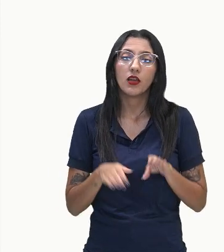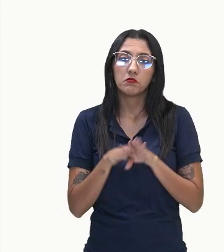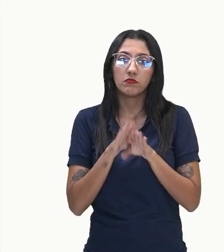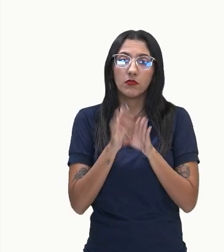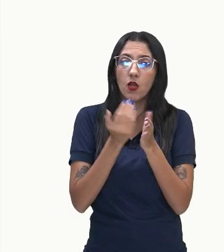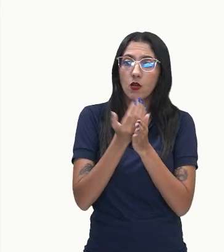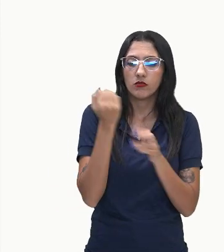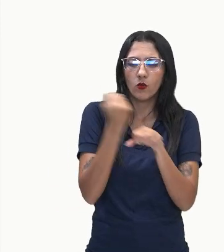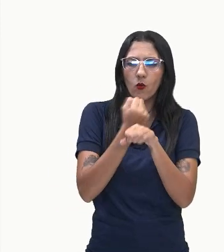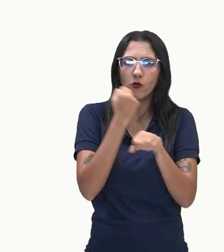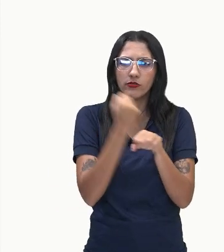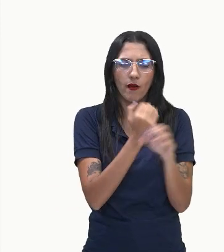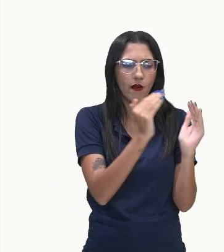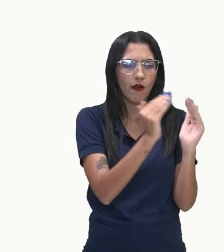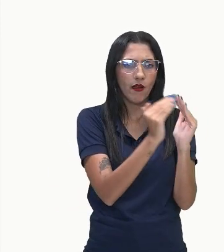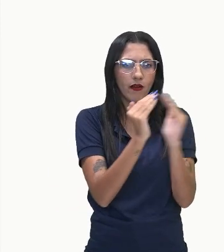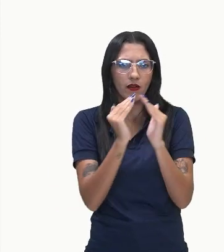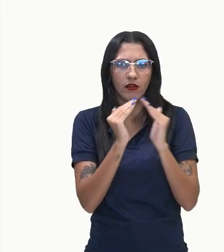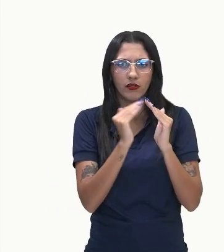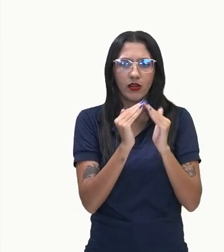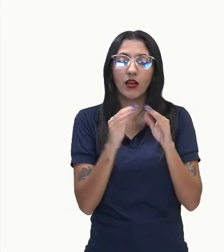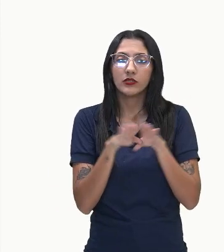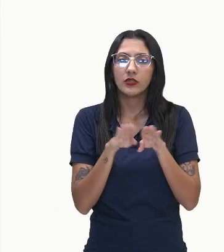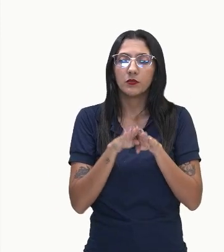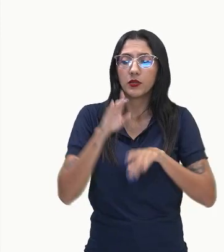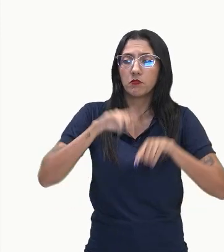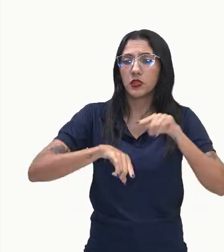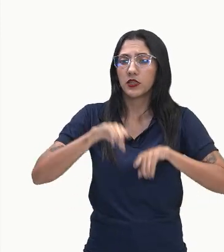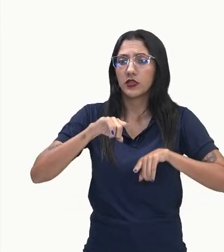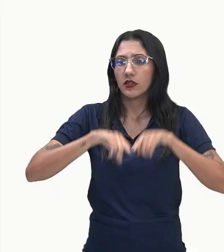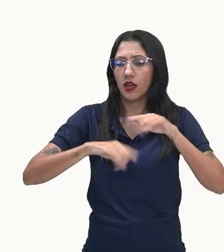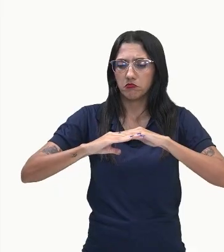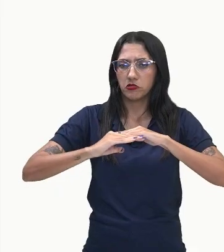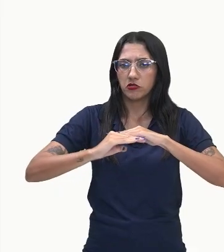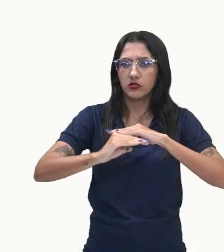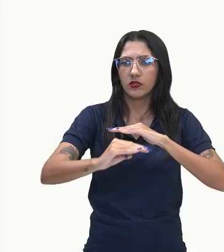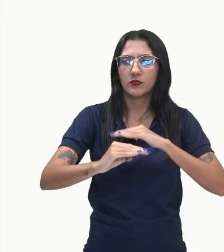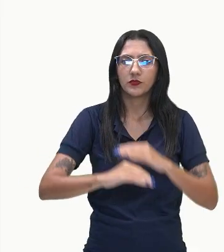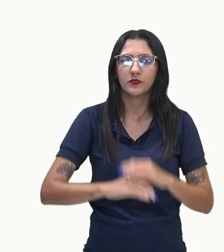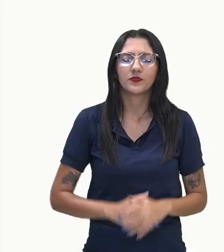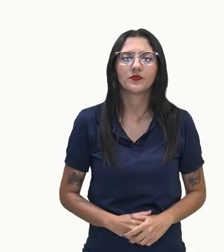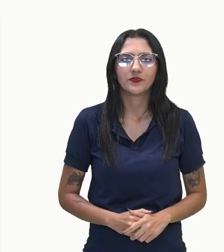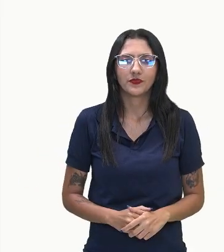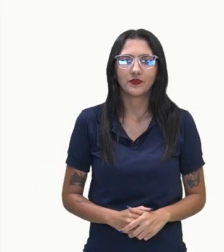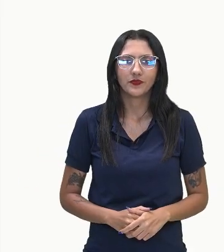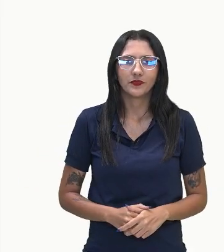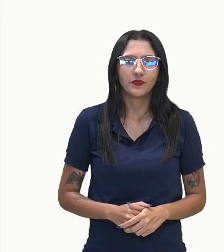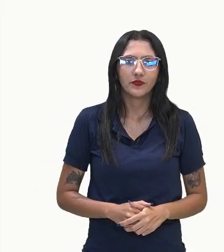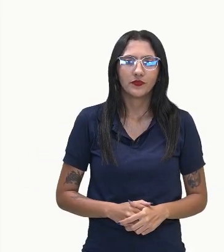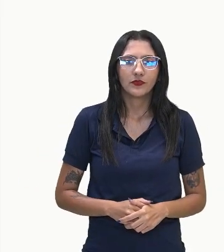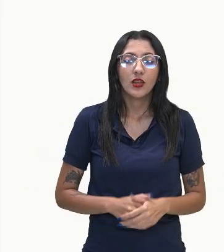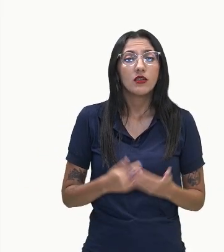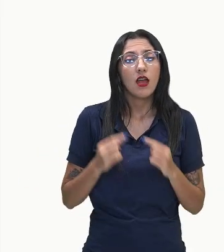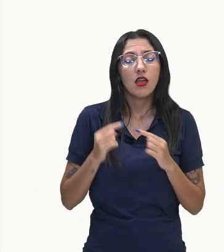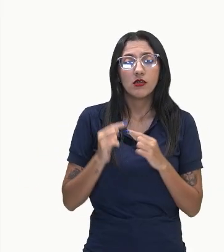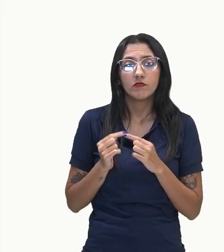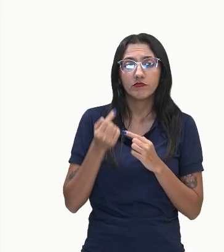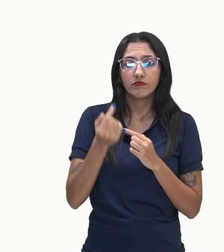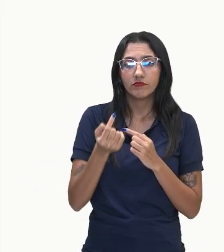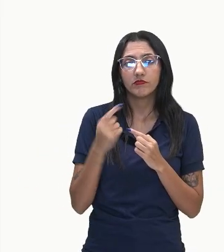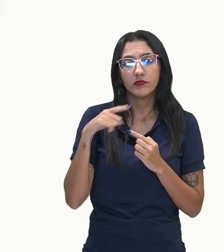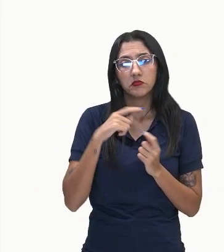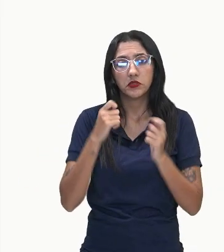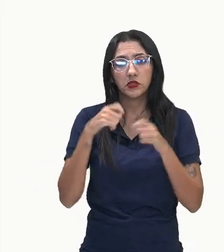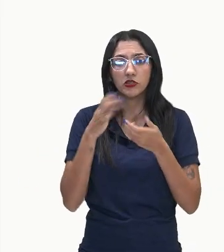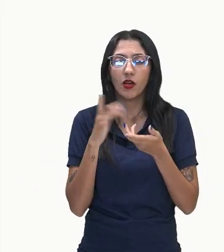de moradias e confecção de cerâmicas. Então, a partir daí, eles começaram a